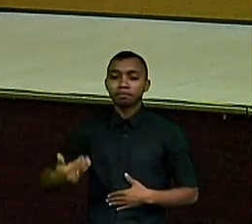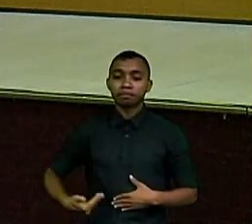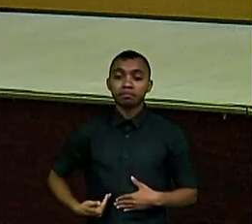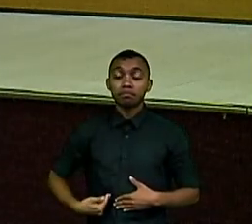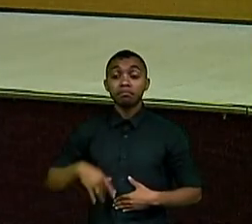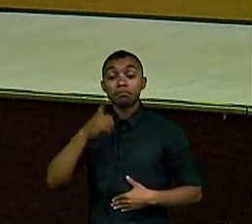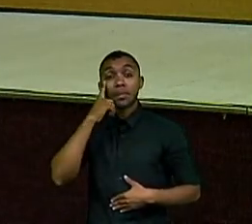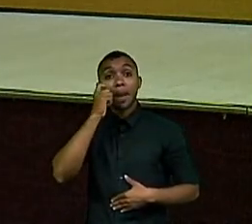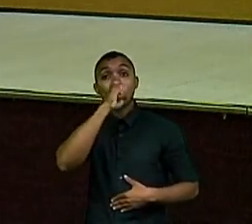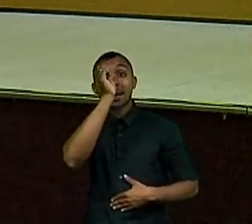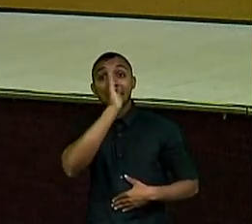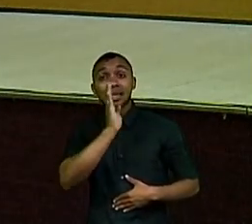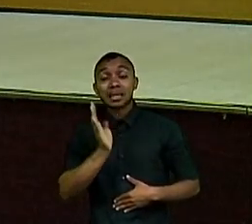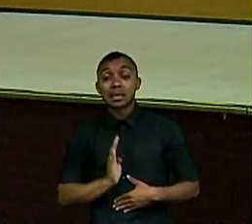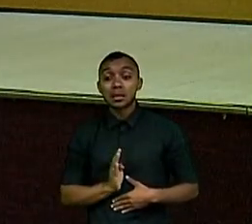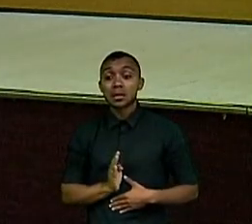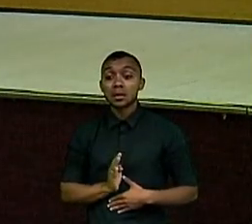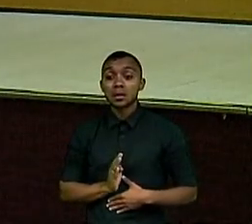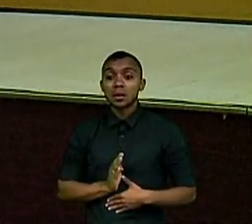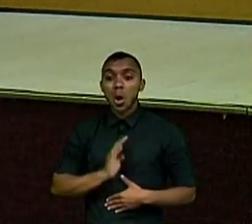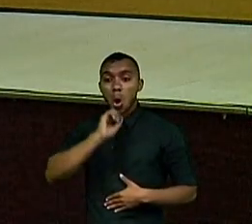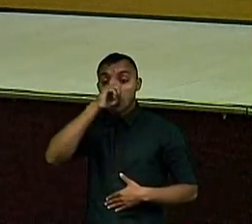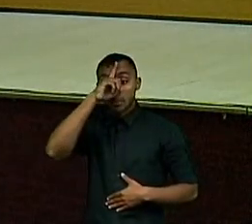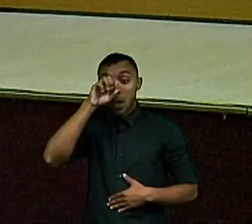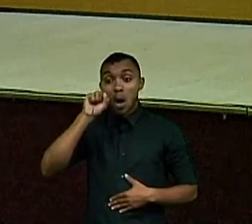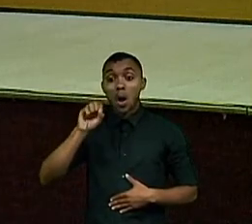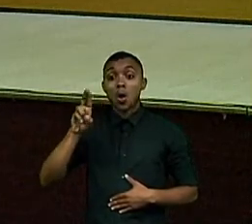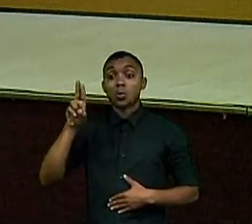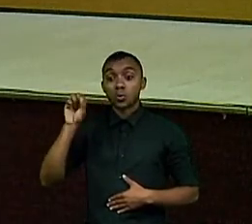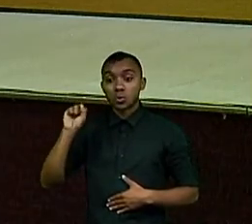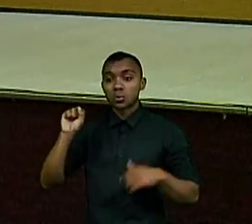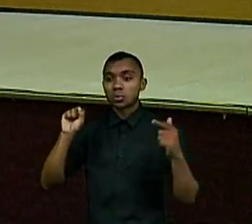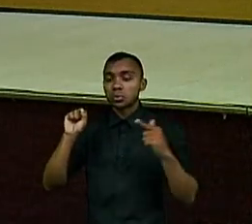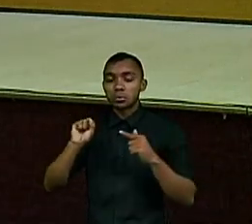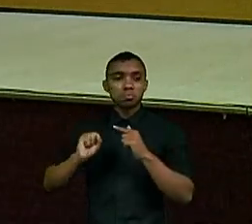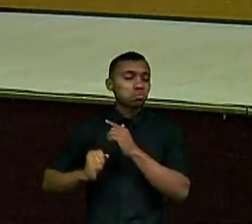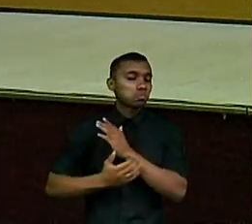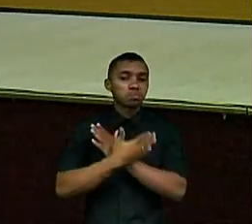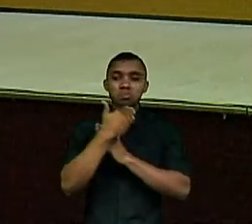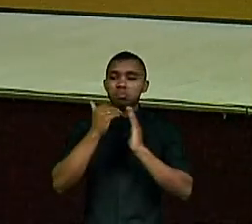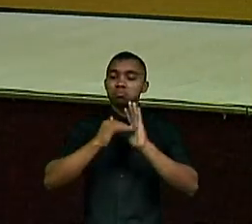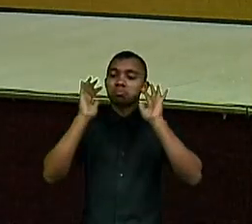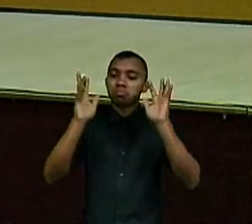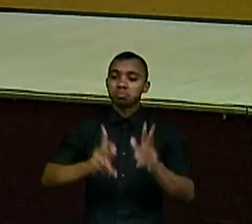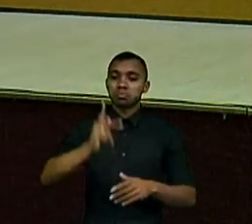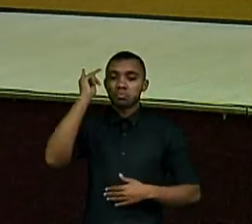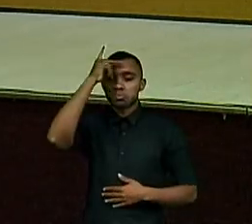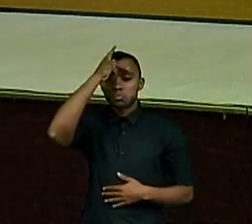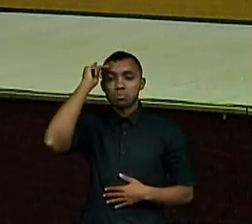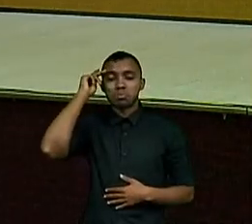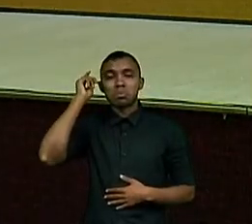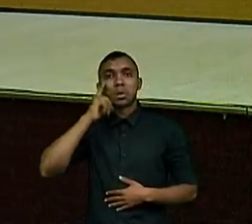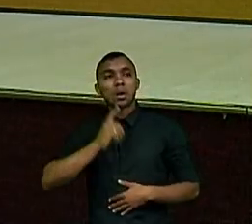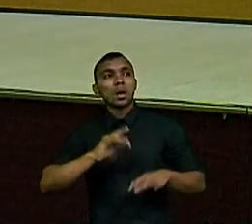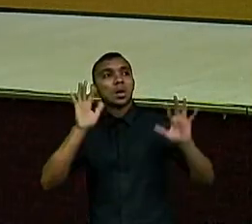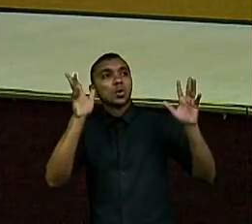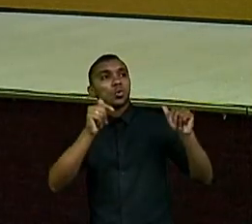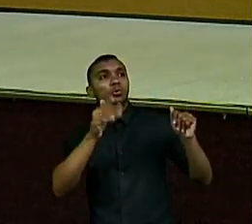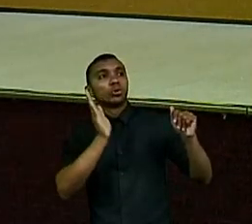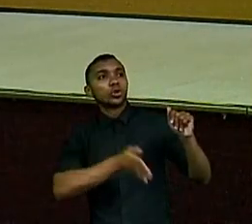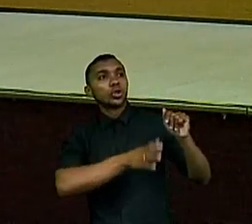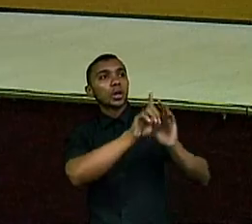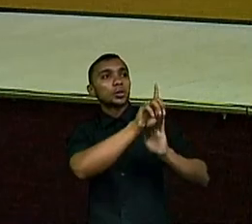Brasil o sistema de saúde é universalizado e essa ideia de que todos têm direito e